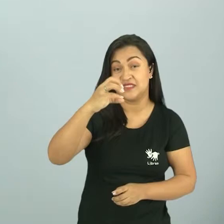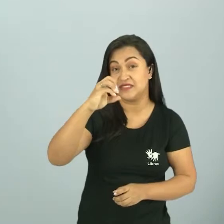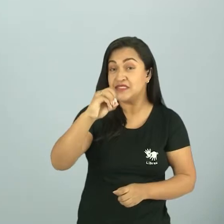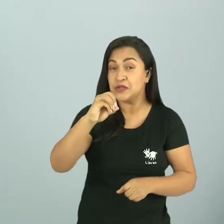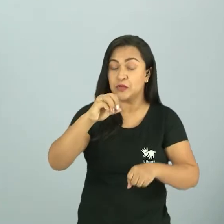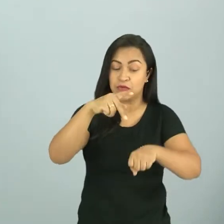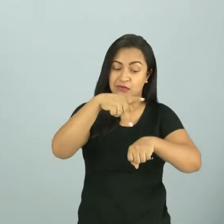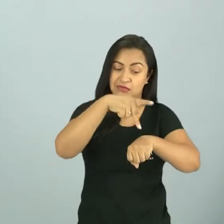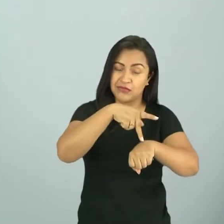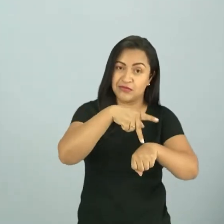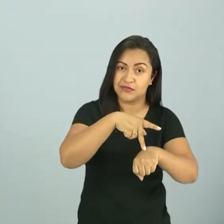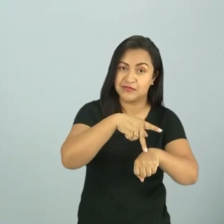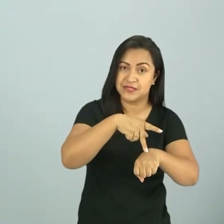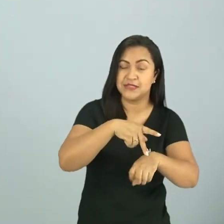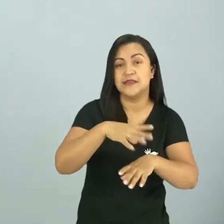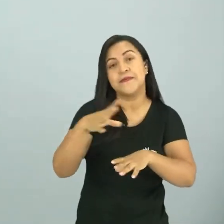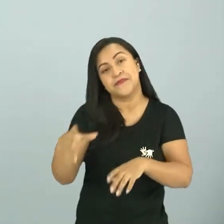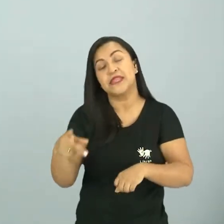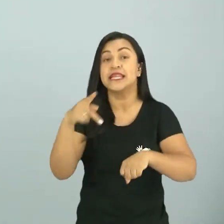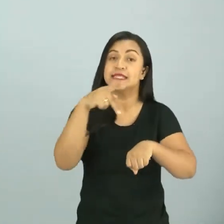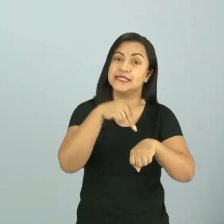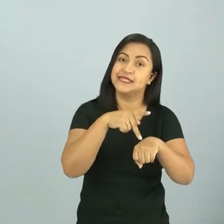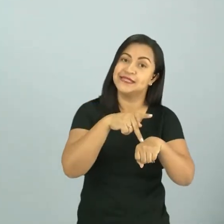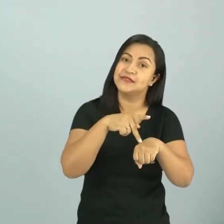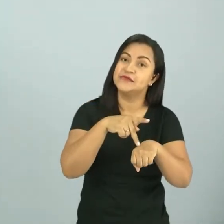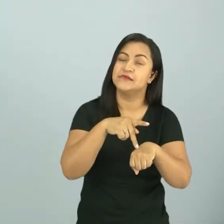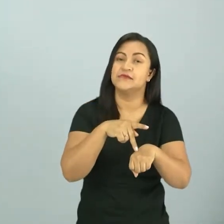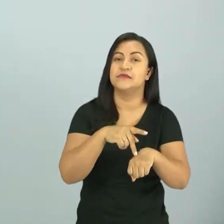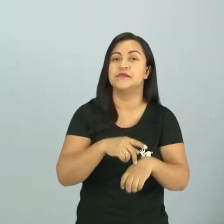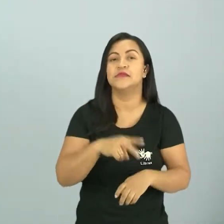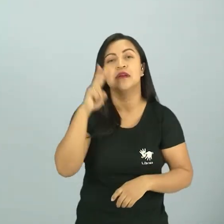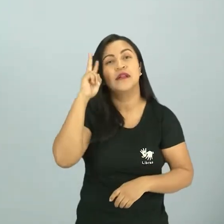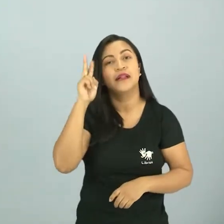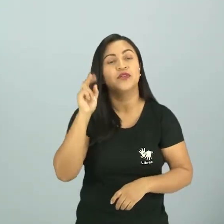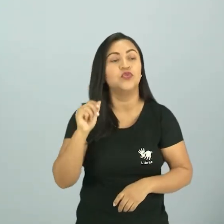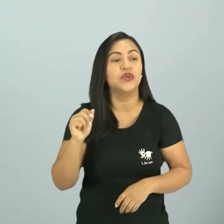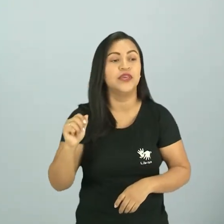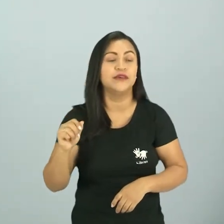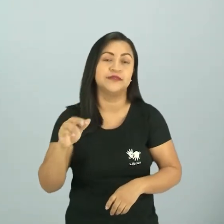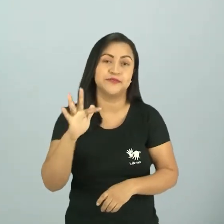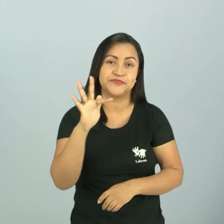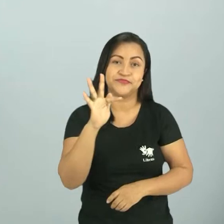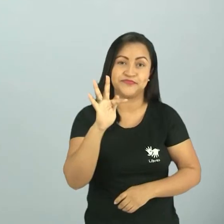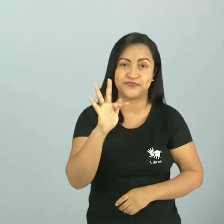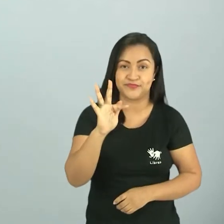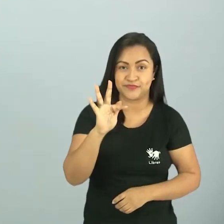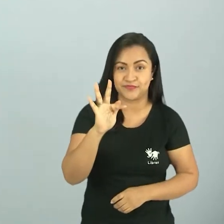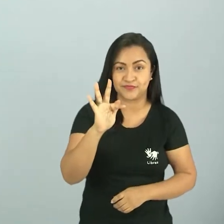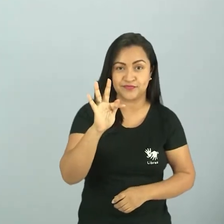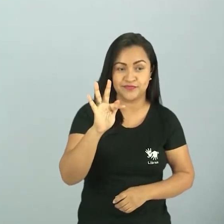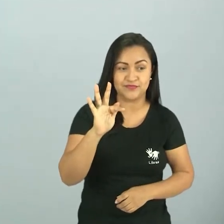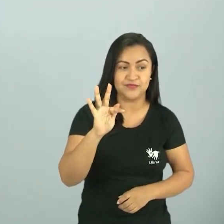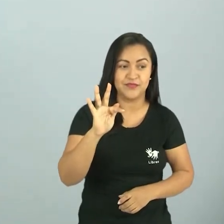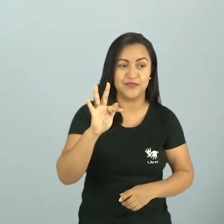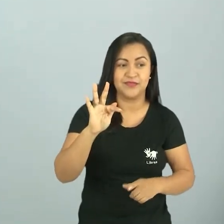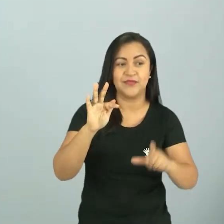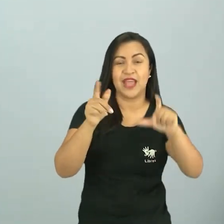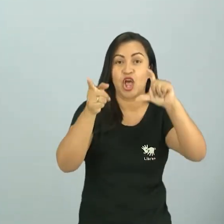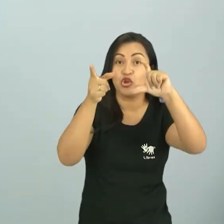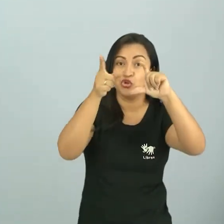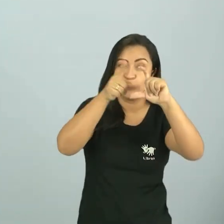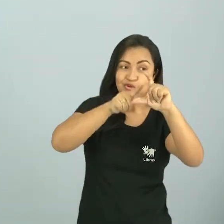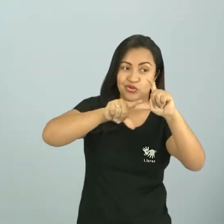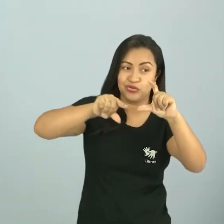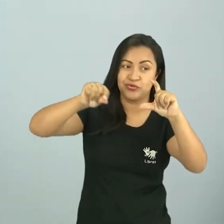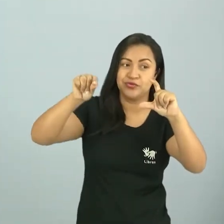tá? Desses 50 países, é muito importante sempre lembrar que a Turquia e a Rússia são países transcontinentais. Parte